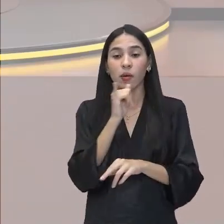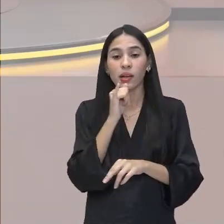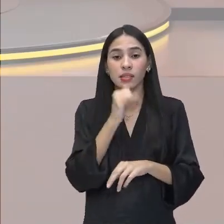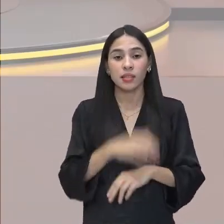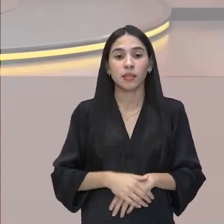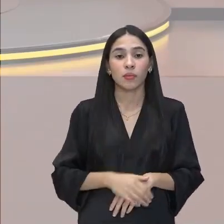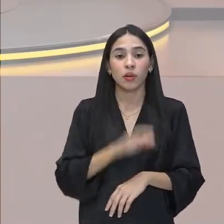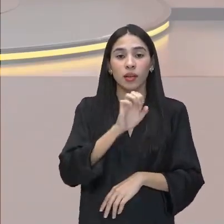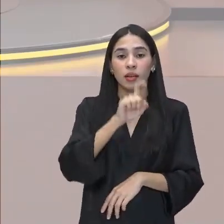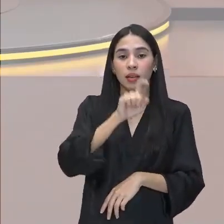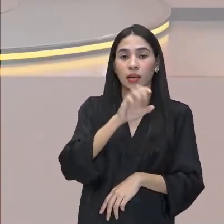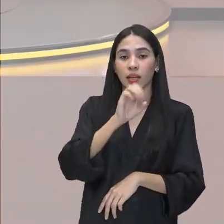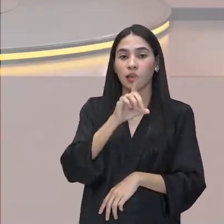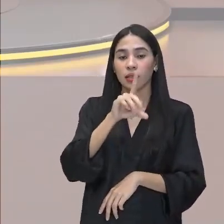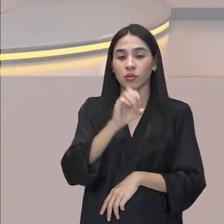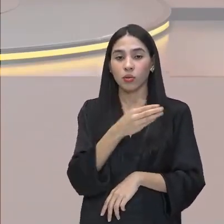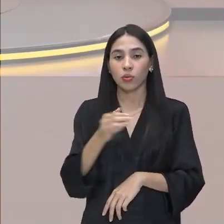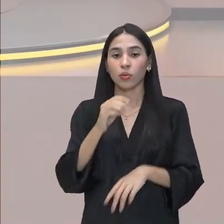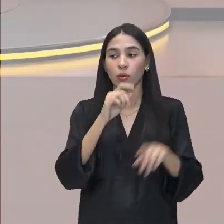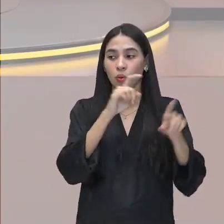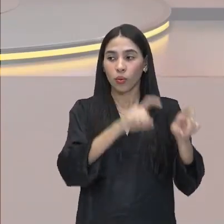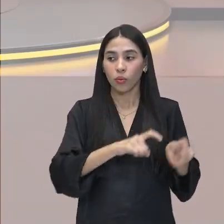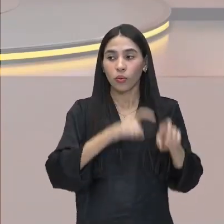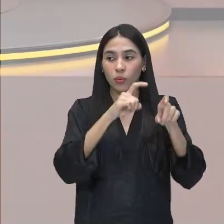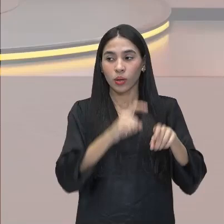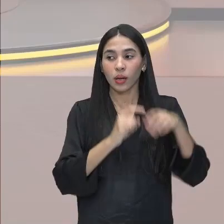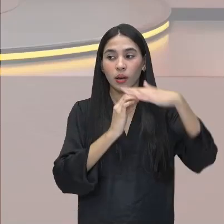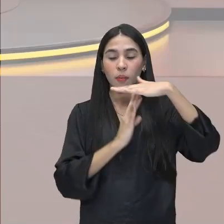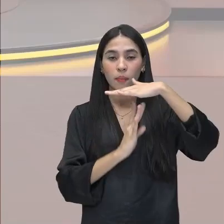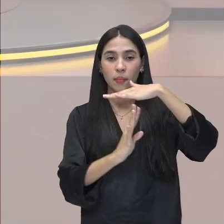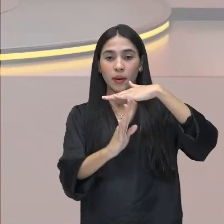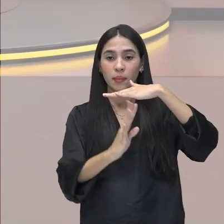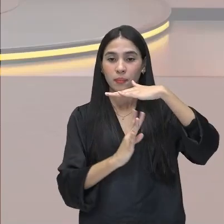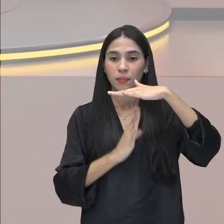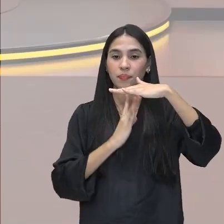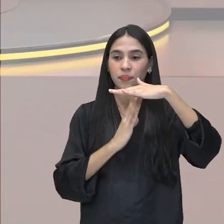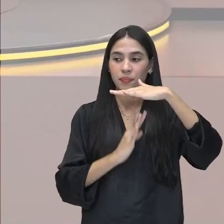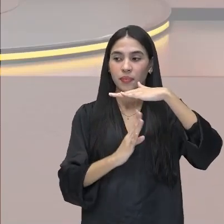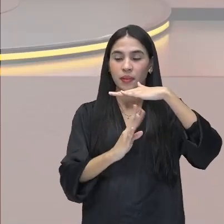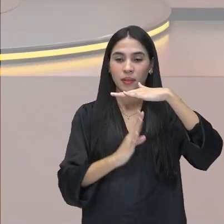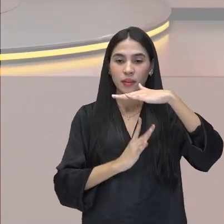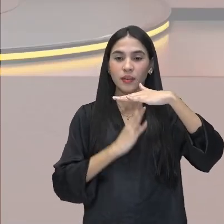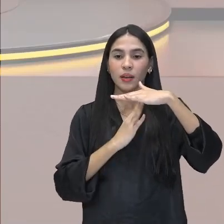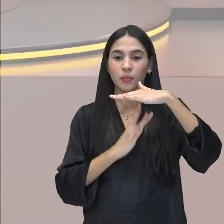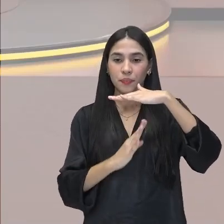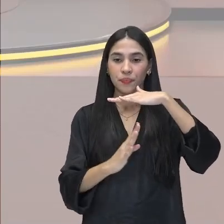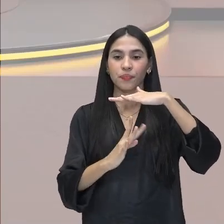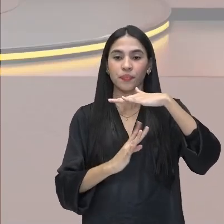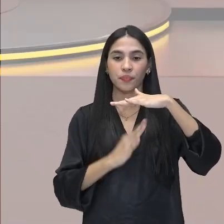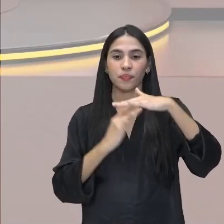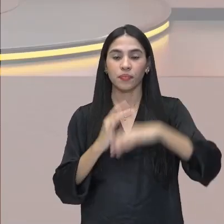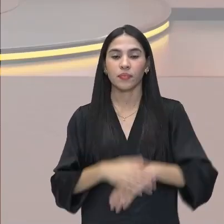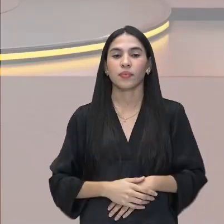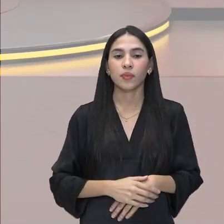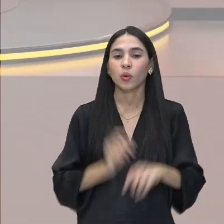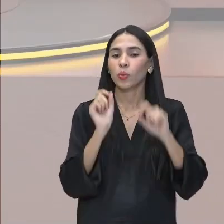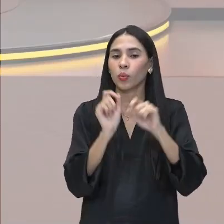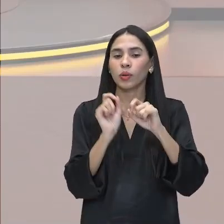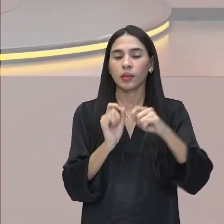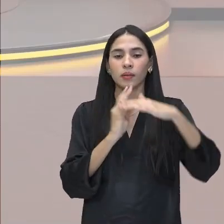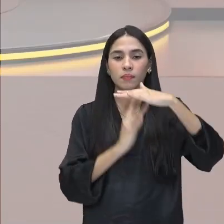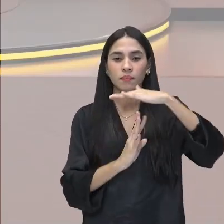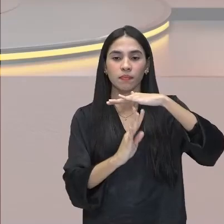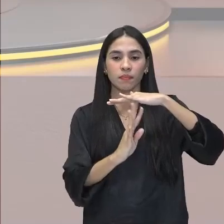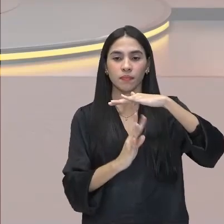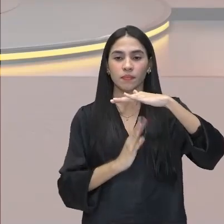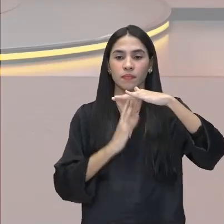êxodo rural, né? Então, a urbanização ela está interligada aí com o êxodo rural. O que é o êxodo